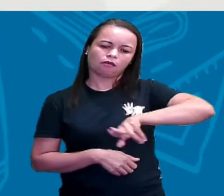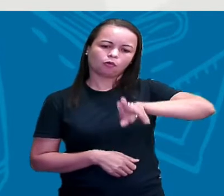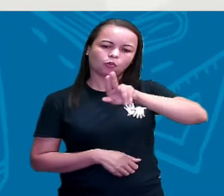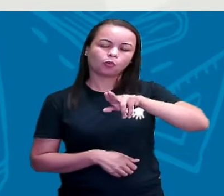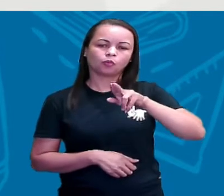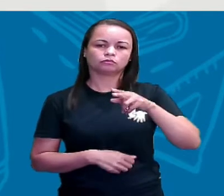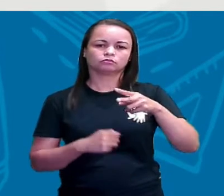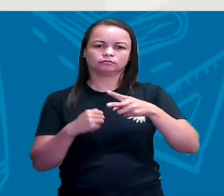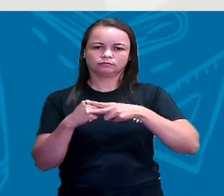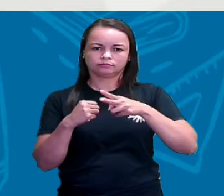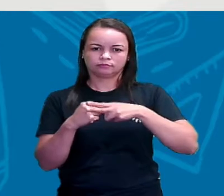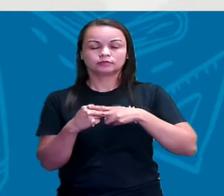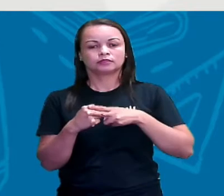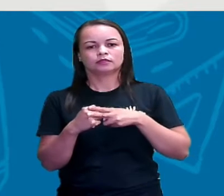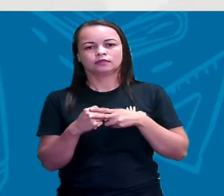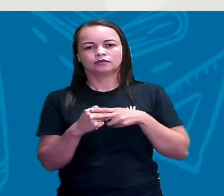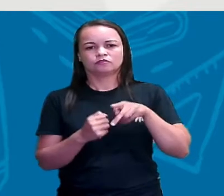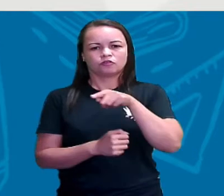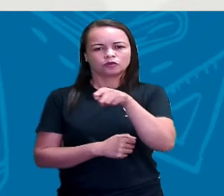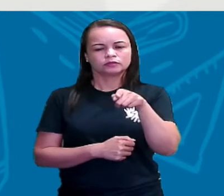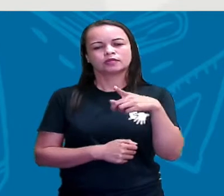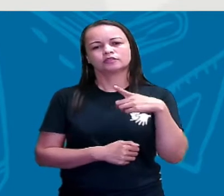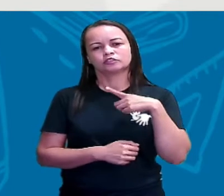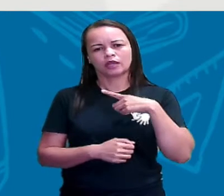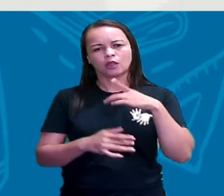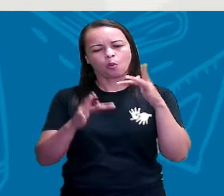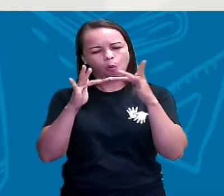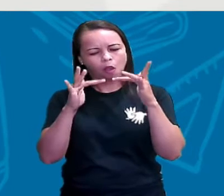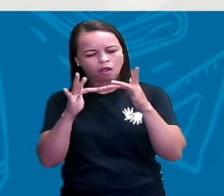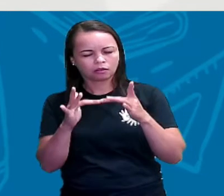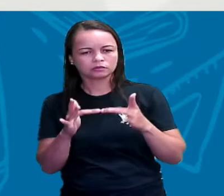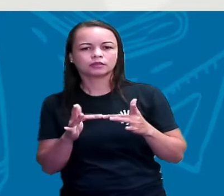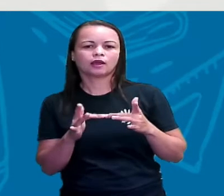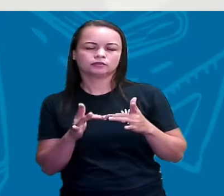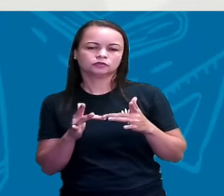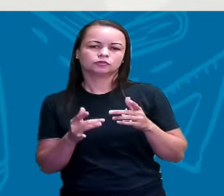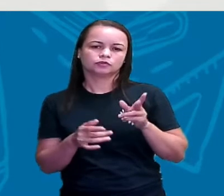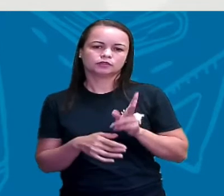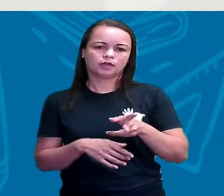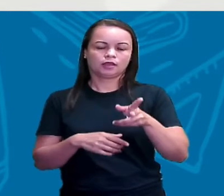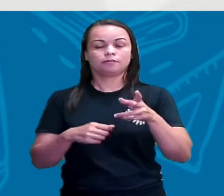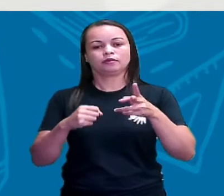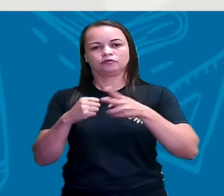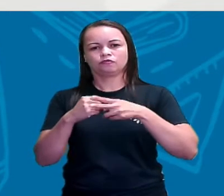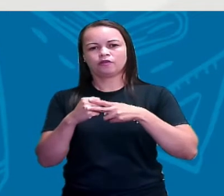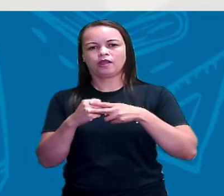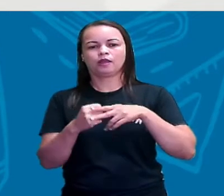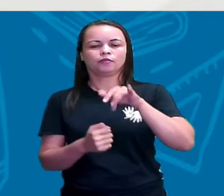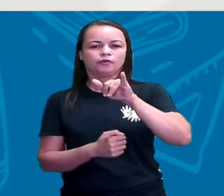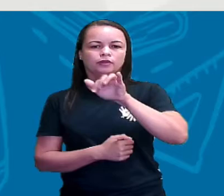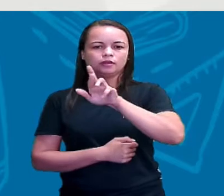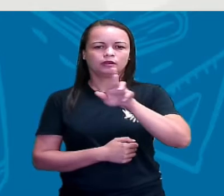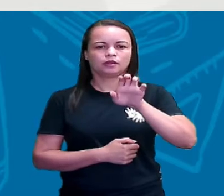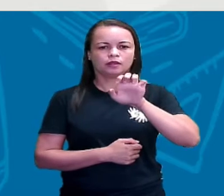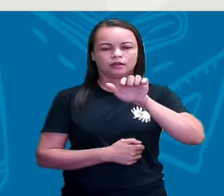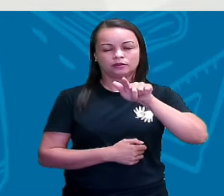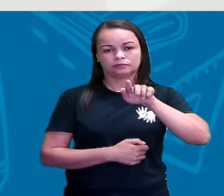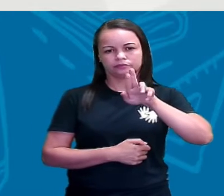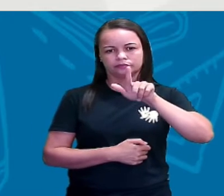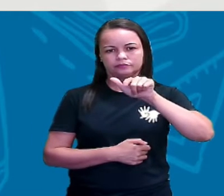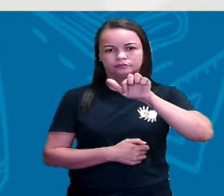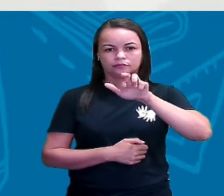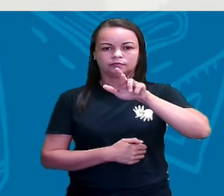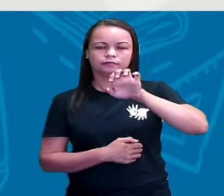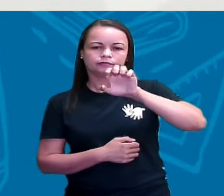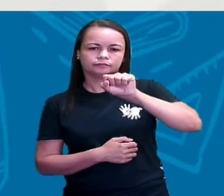desses verbos, que vocês tenham sempre o contato direto com os verbos irregulares. Não existe uma regra para isso, não.